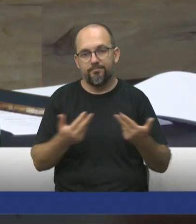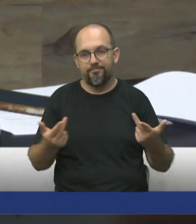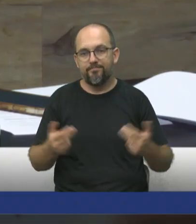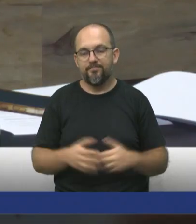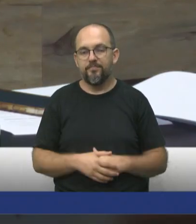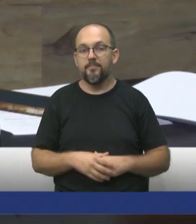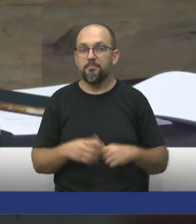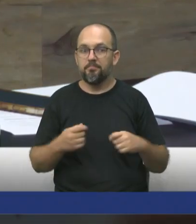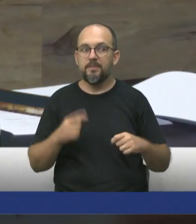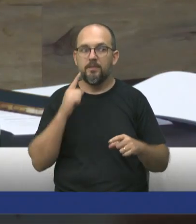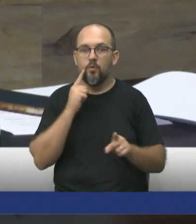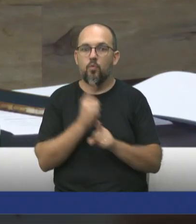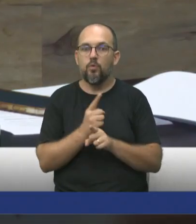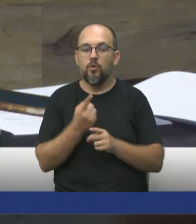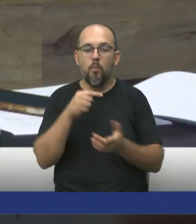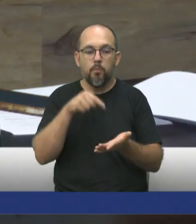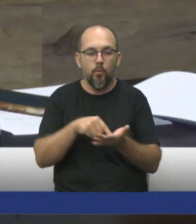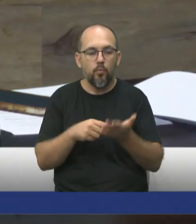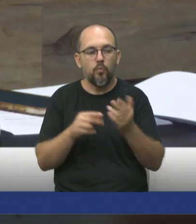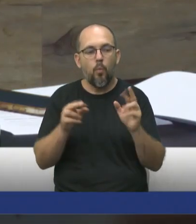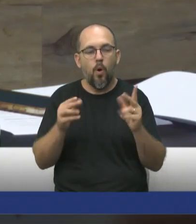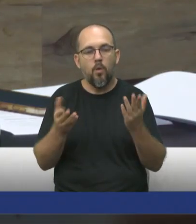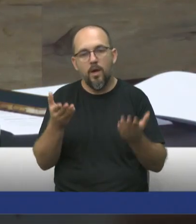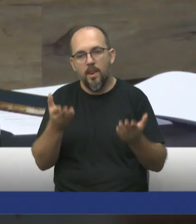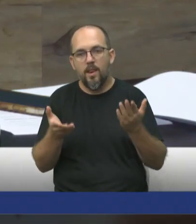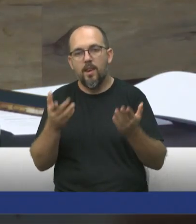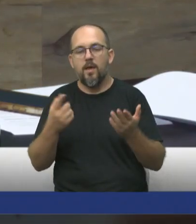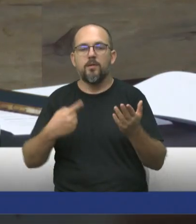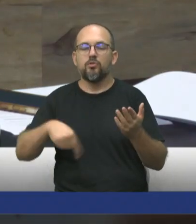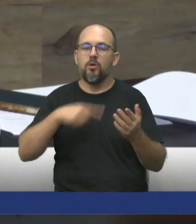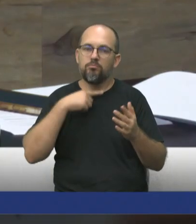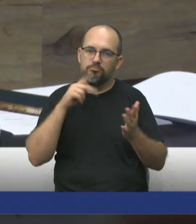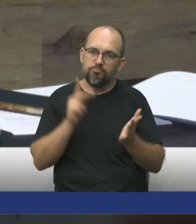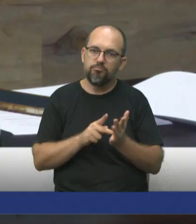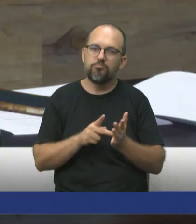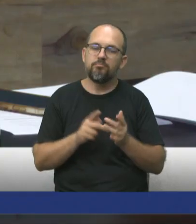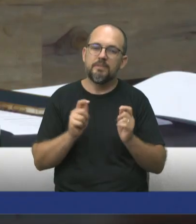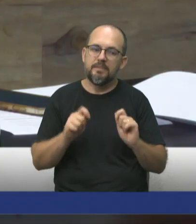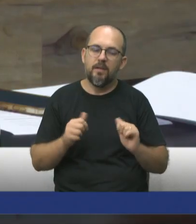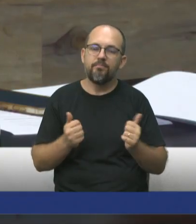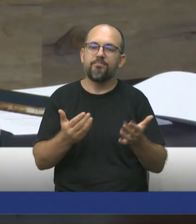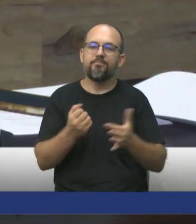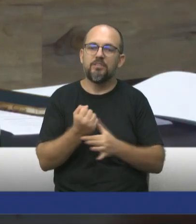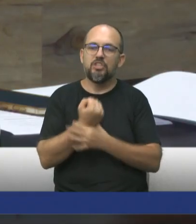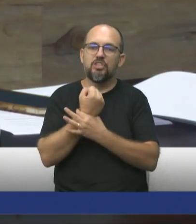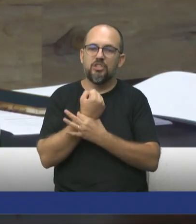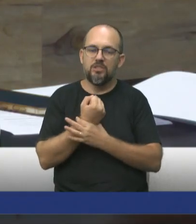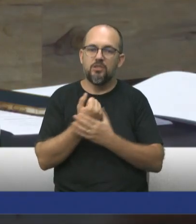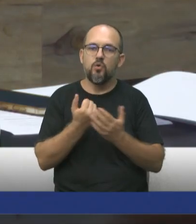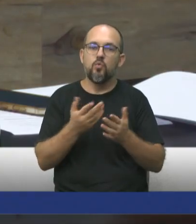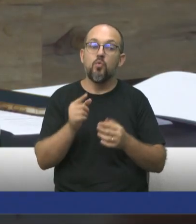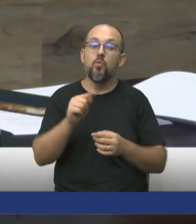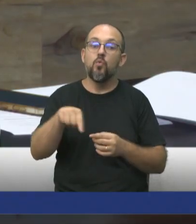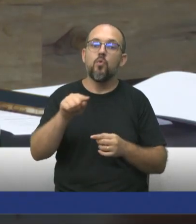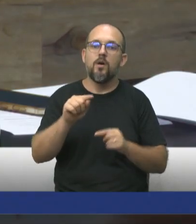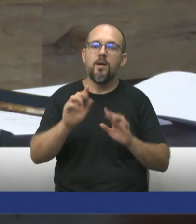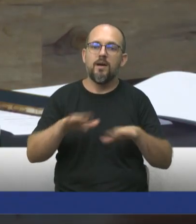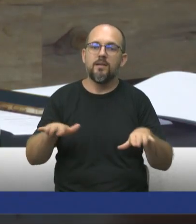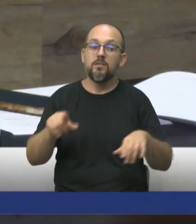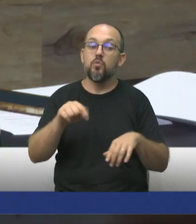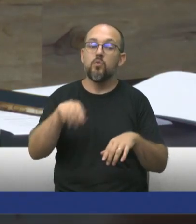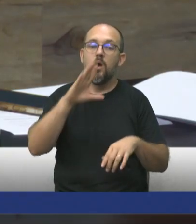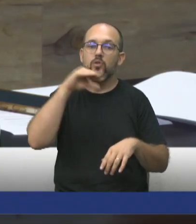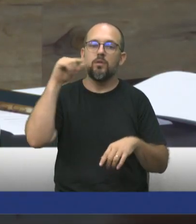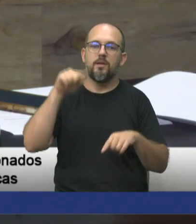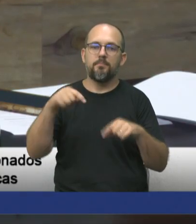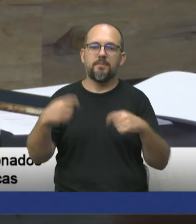preciso encontrar um ponto de equilíbrio para que a gente, de fato, possa garantir o que essa criança, o que esse